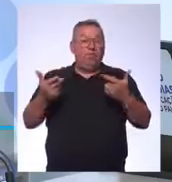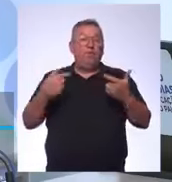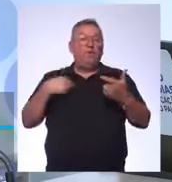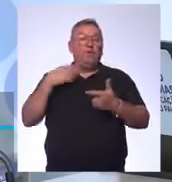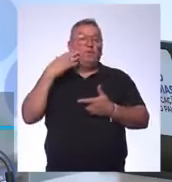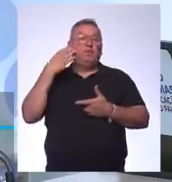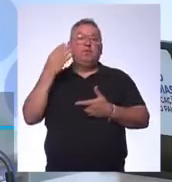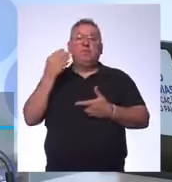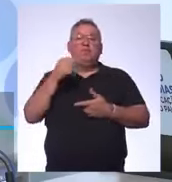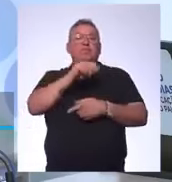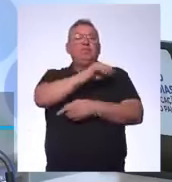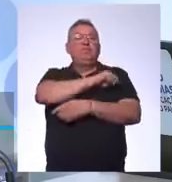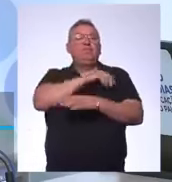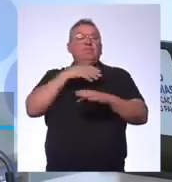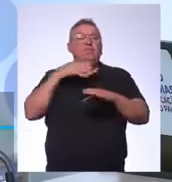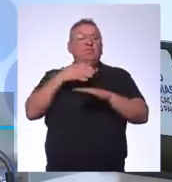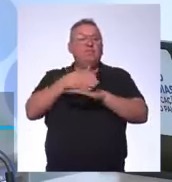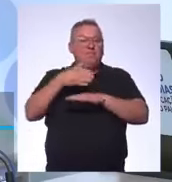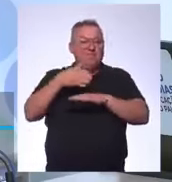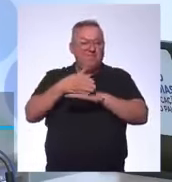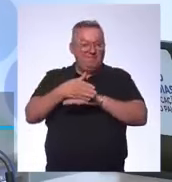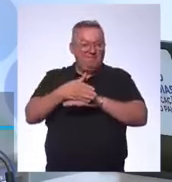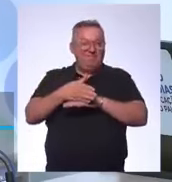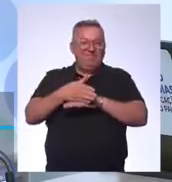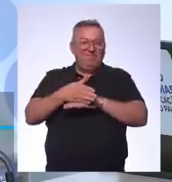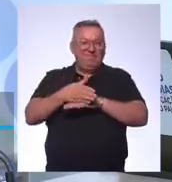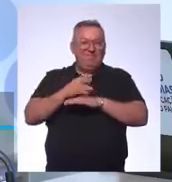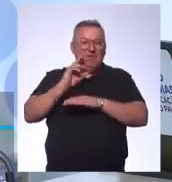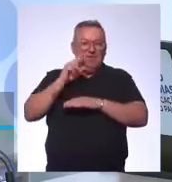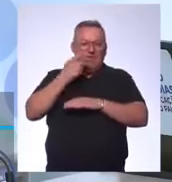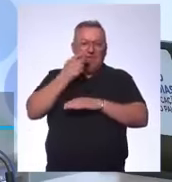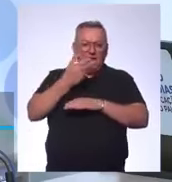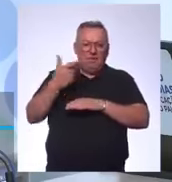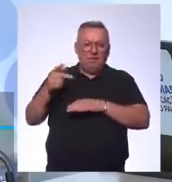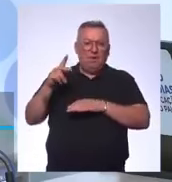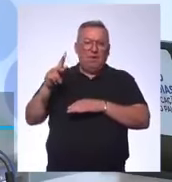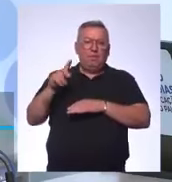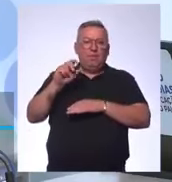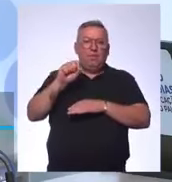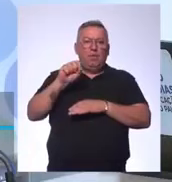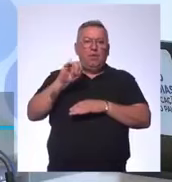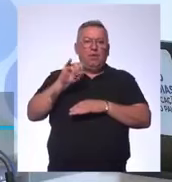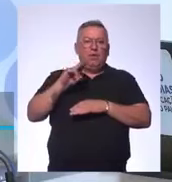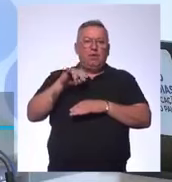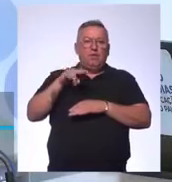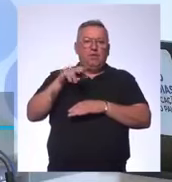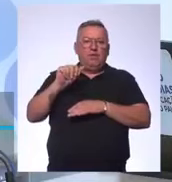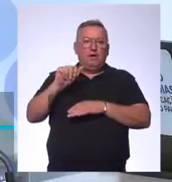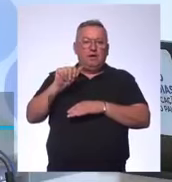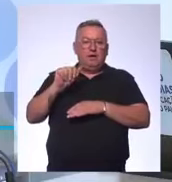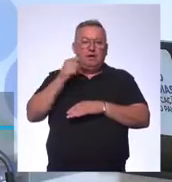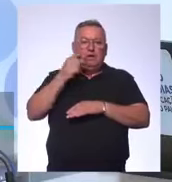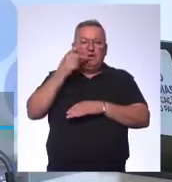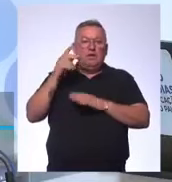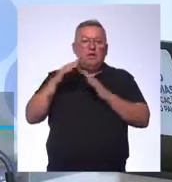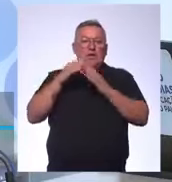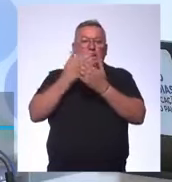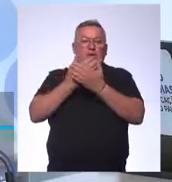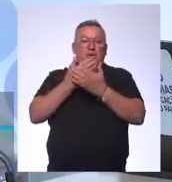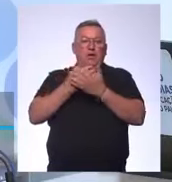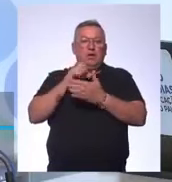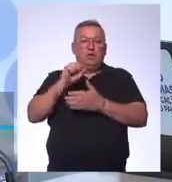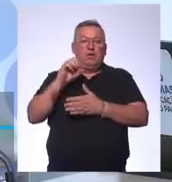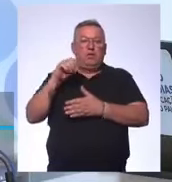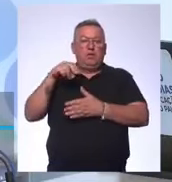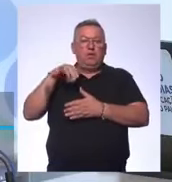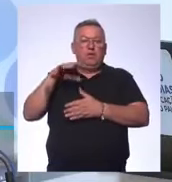tem bastante aluno participando. Bom, ainda bem, deixa eu só falar uma coisa, ainda bem que a Pro Silvana, ela colocou, somos da Escola Sônia Penha,